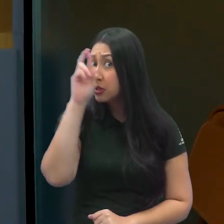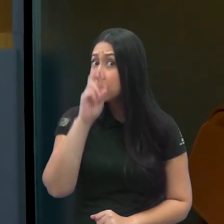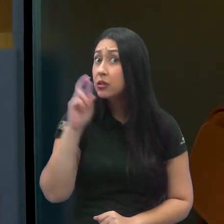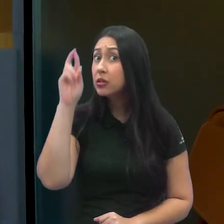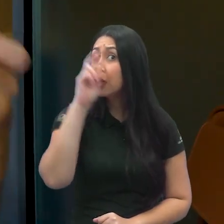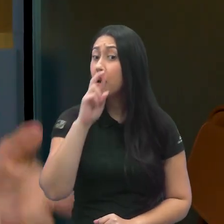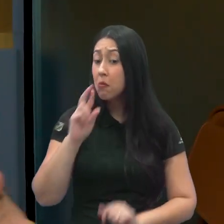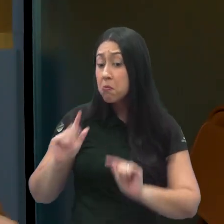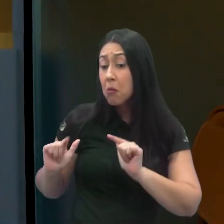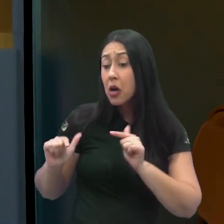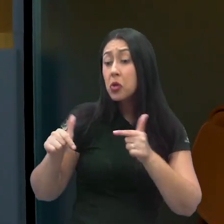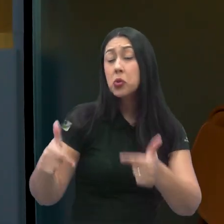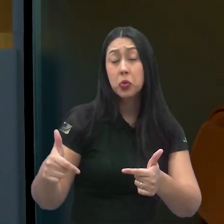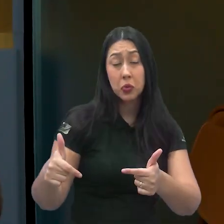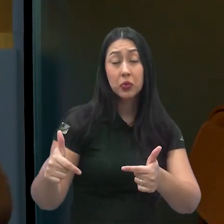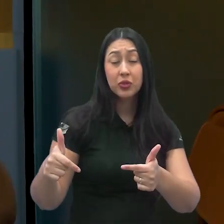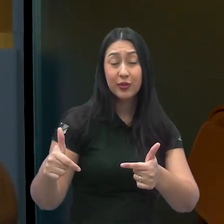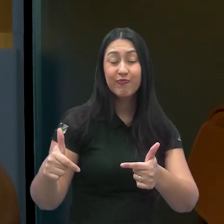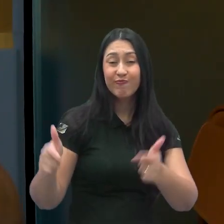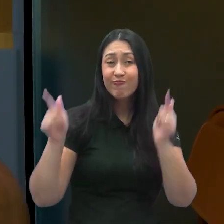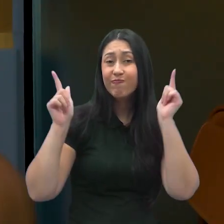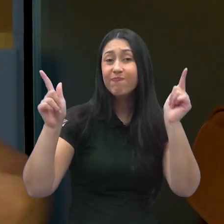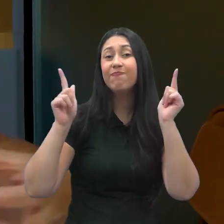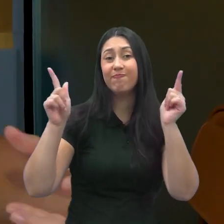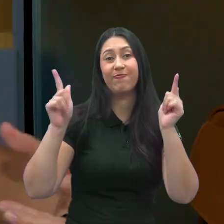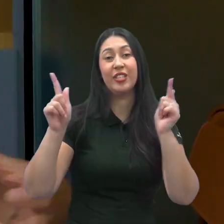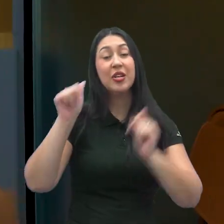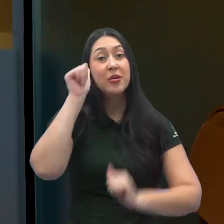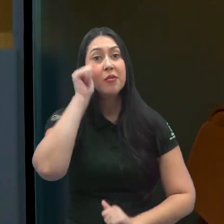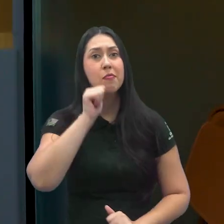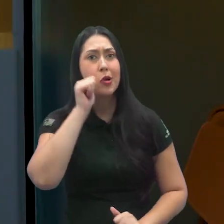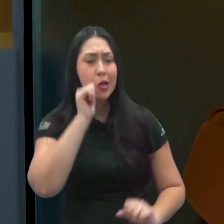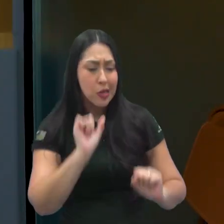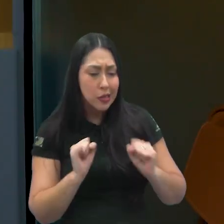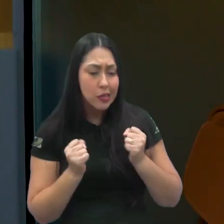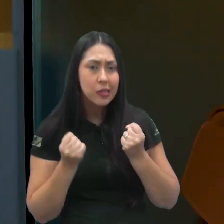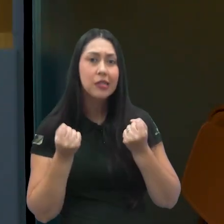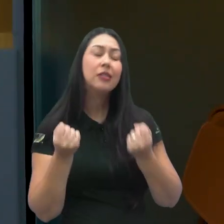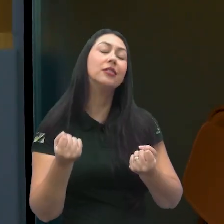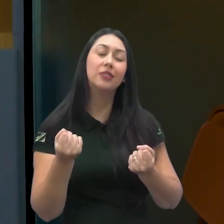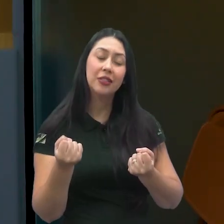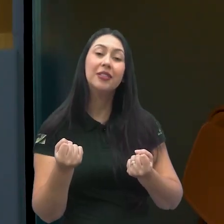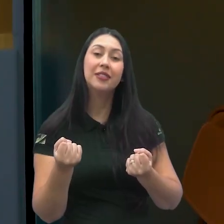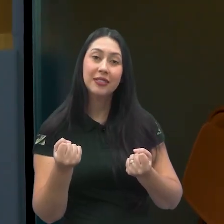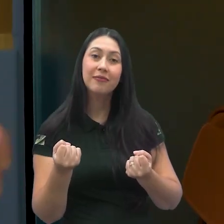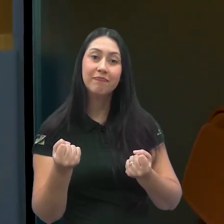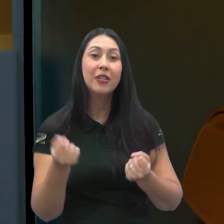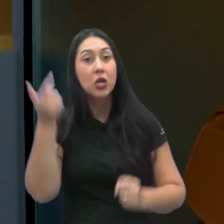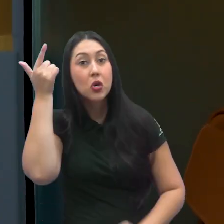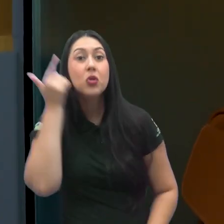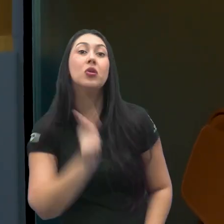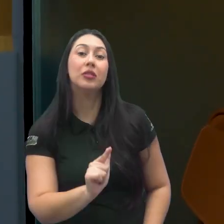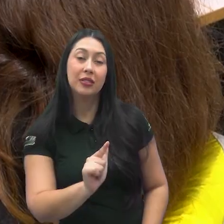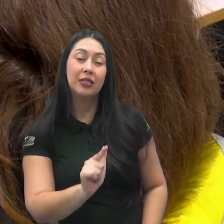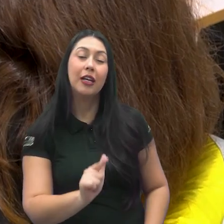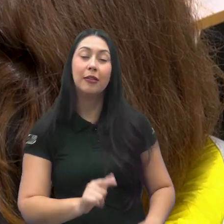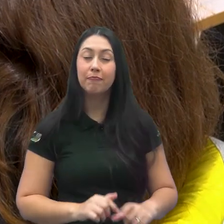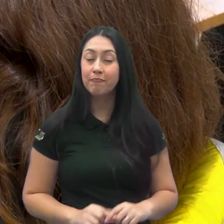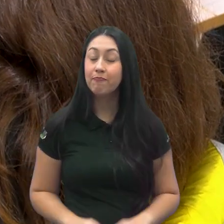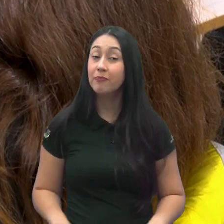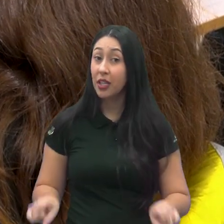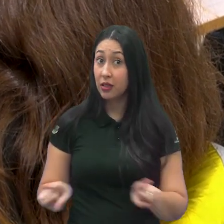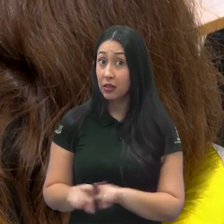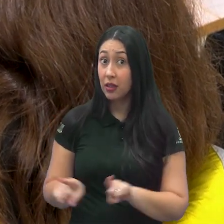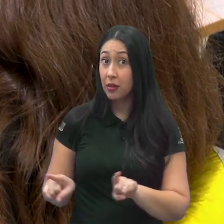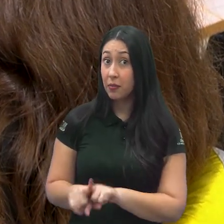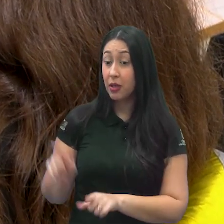fiscalização, de um movimento grande e de mulheres mais engajadas para que isso aconteça, né? Sem